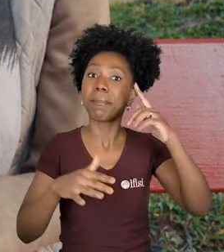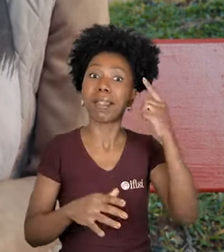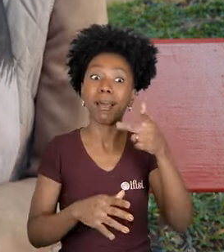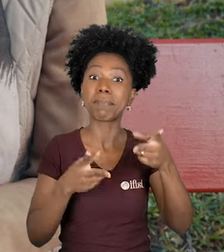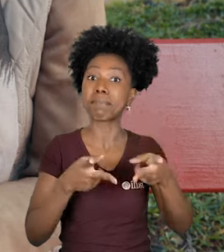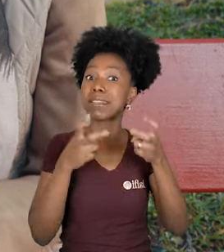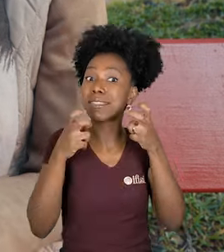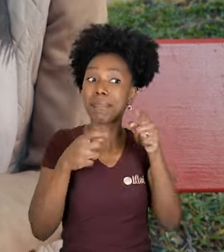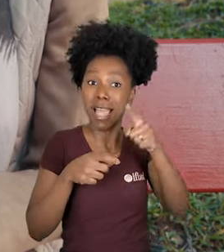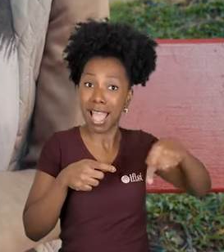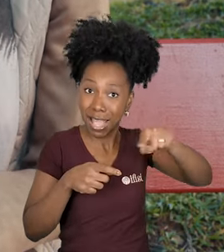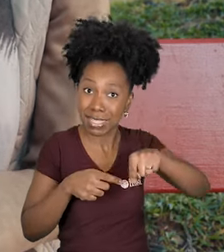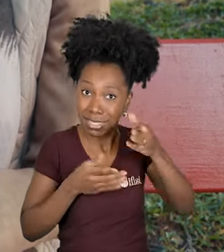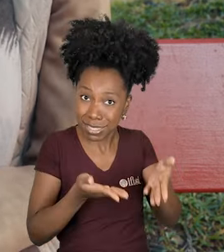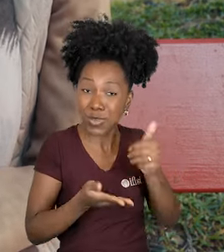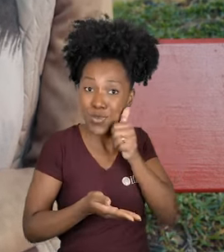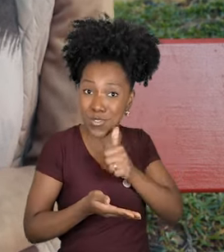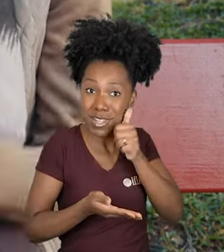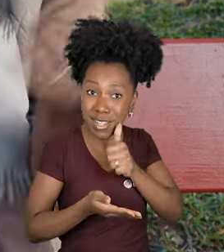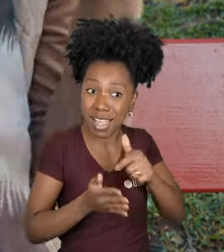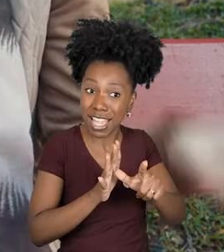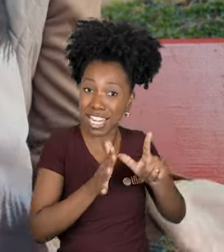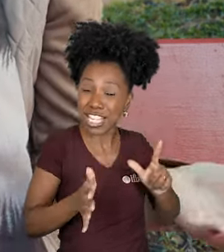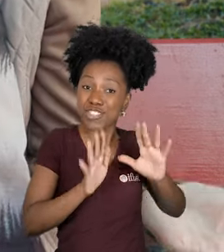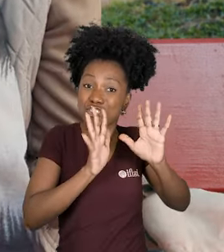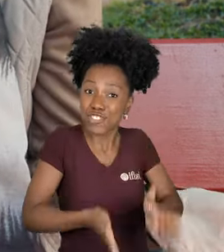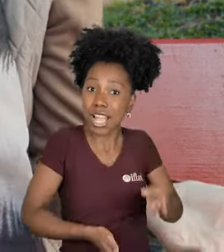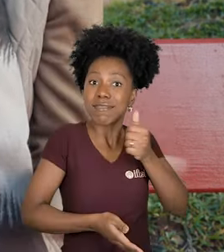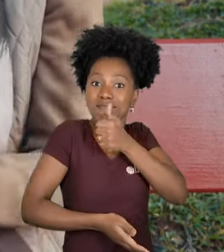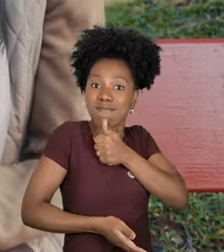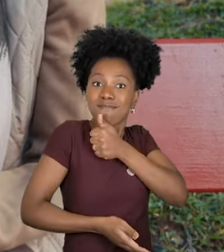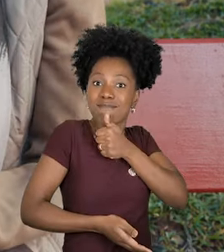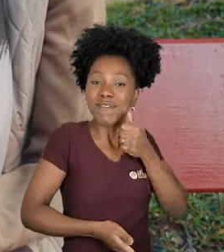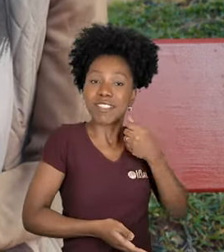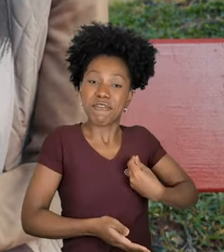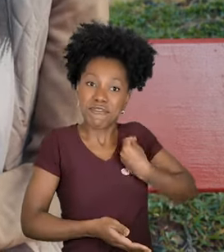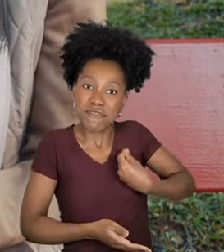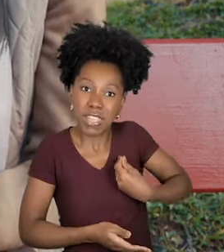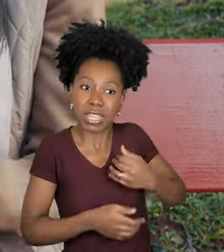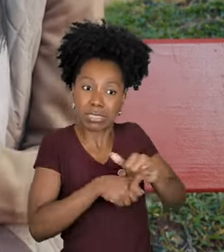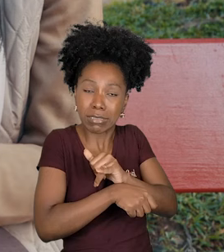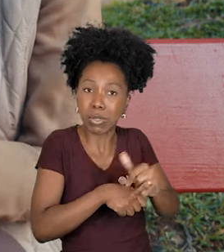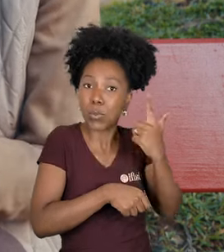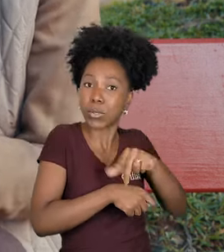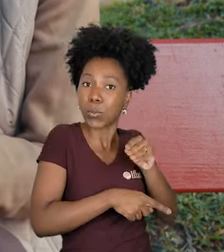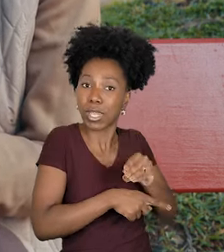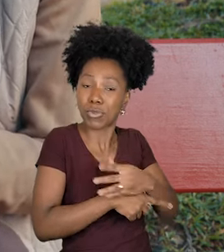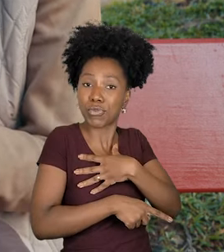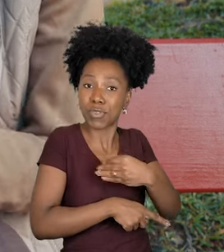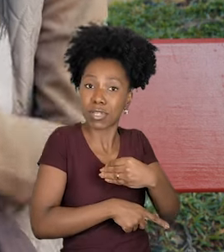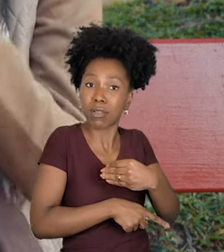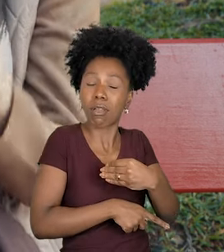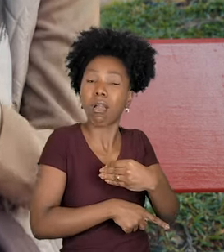já são as chefes de família, que já inventam condições de sobrevivência, a gente não sabe nem de onde que tiram